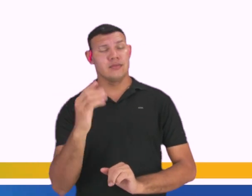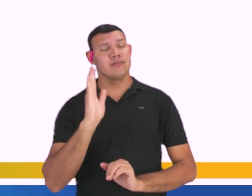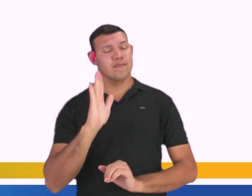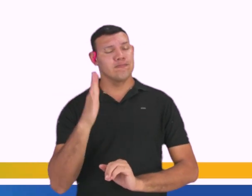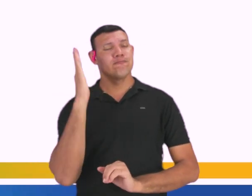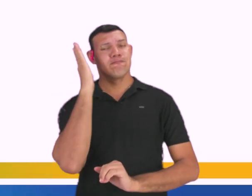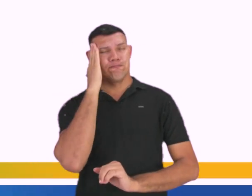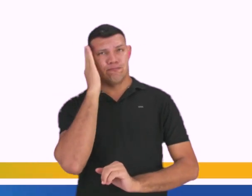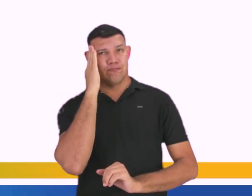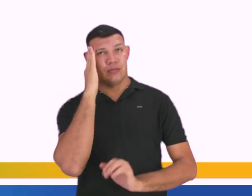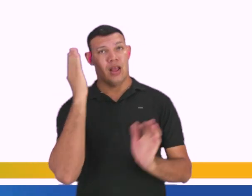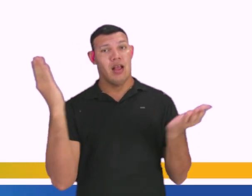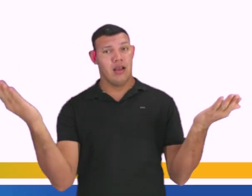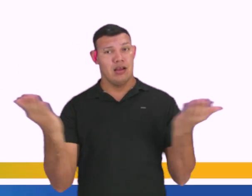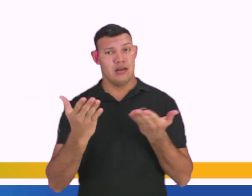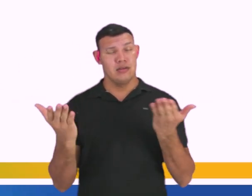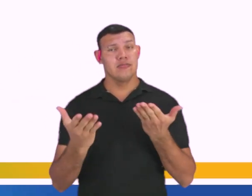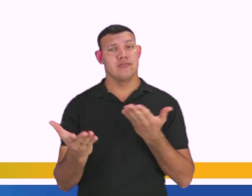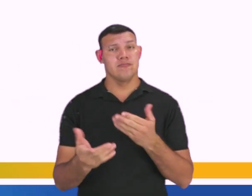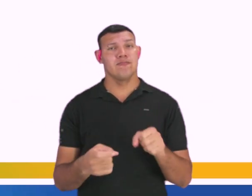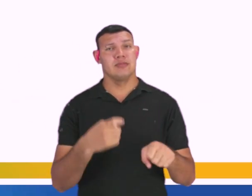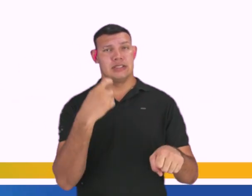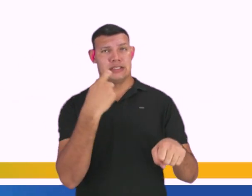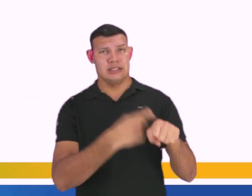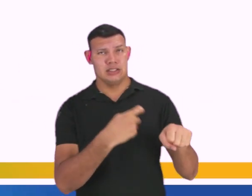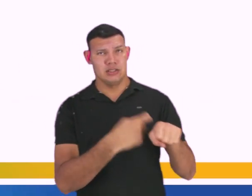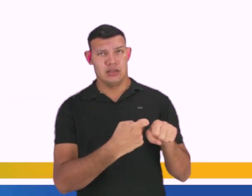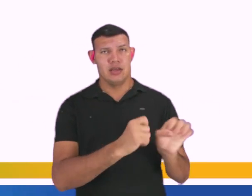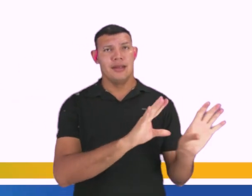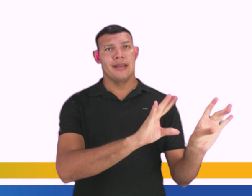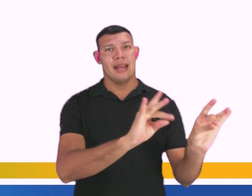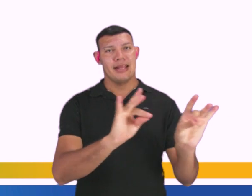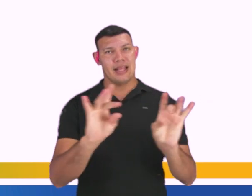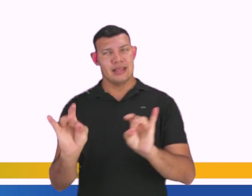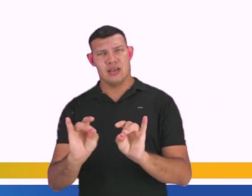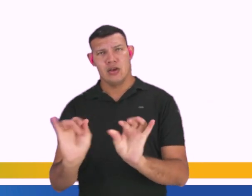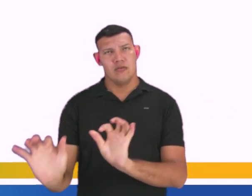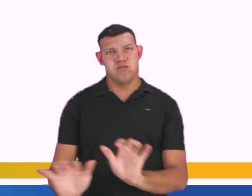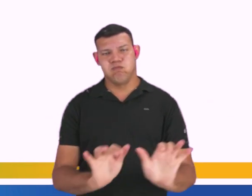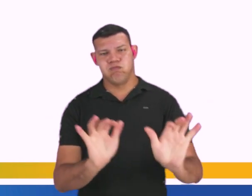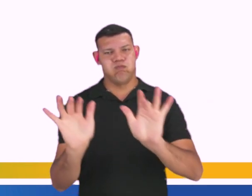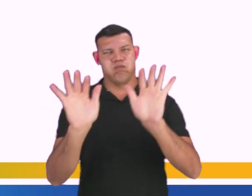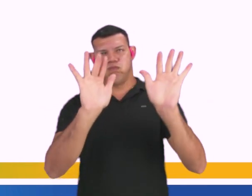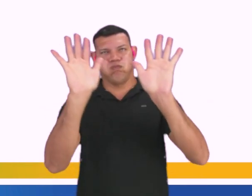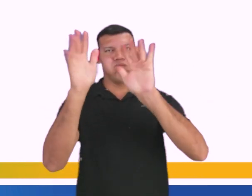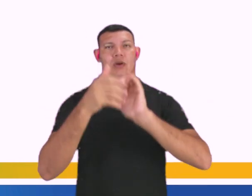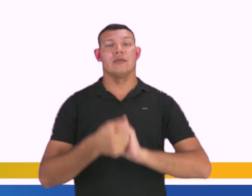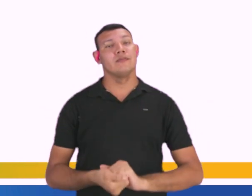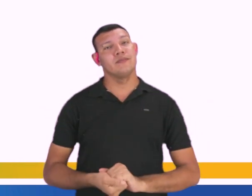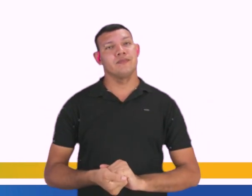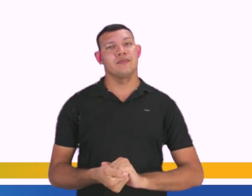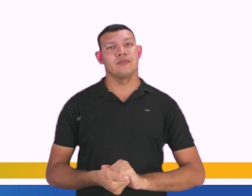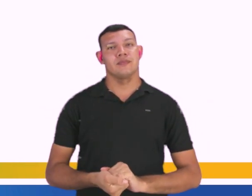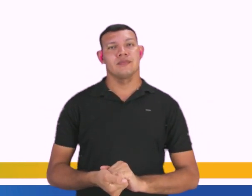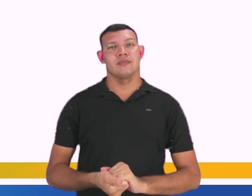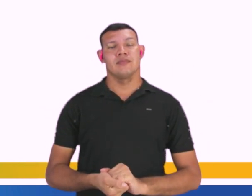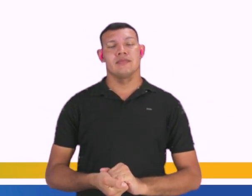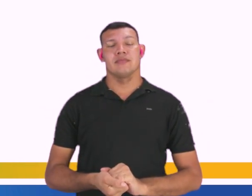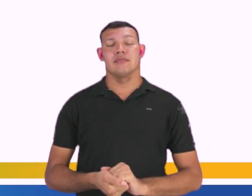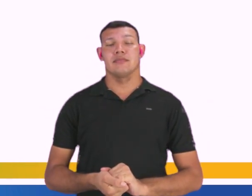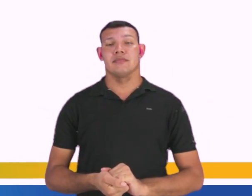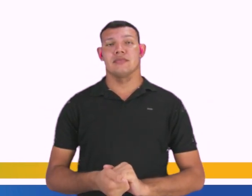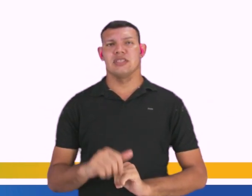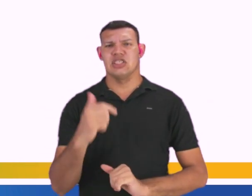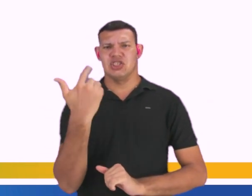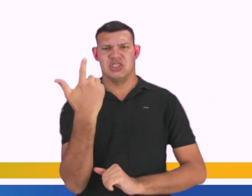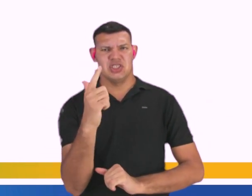vamos entender os estados de agregação da matéria. Nós temos aqui como estado sólido, líquido e gasoso, apesar de não